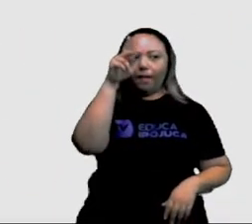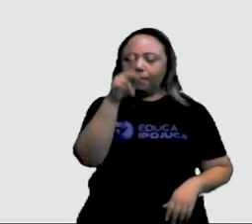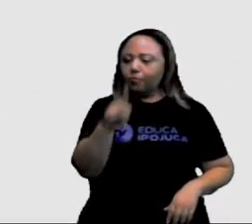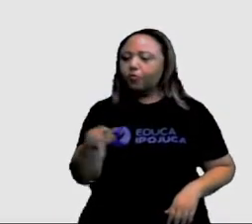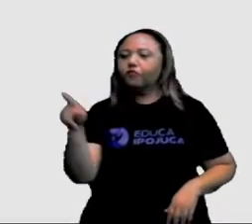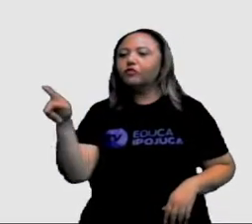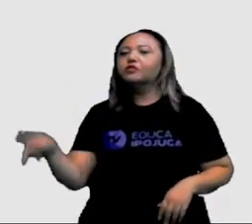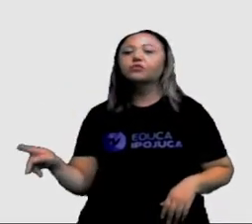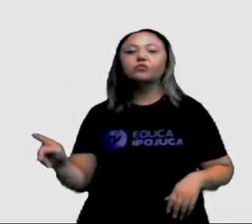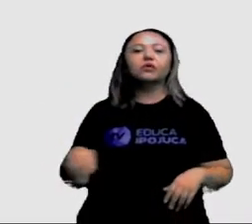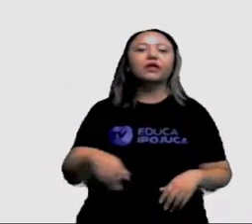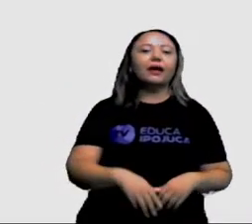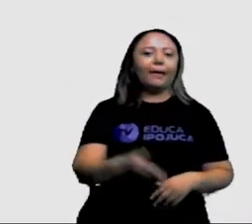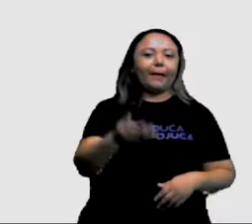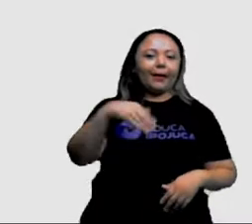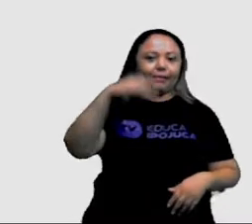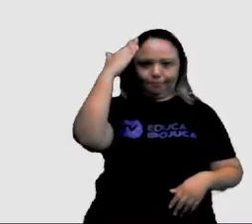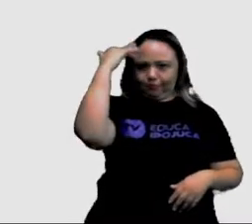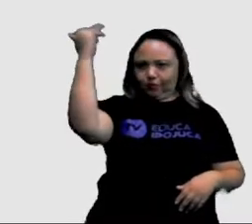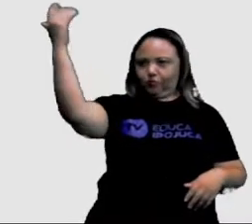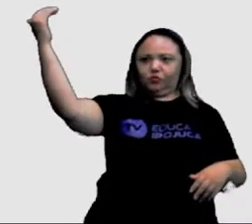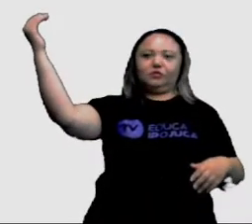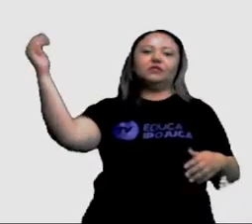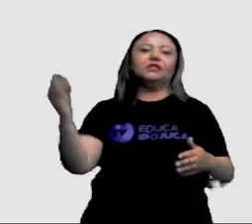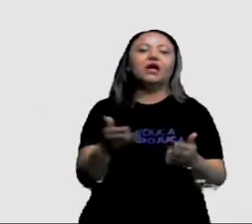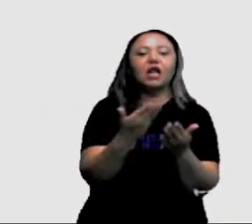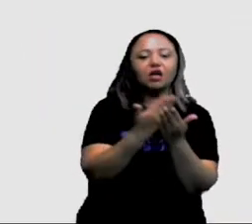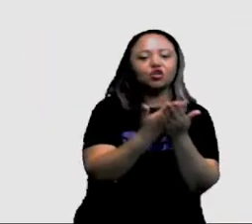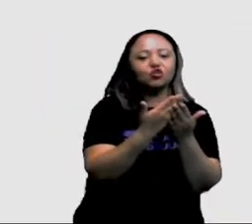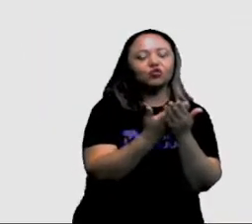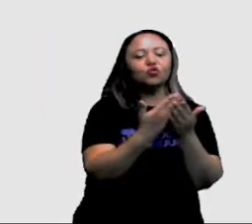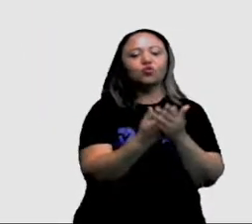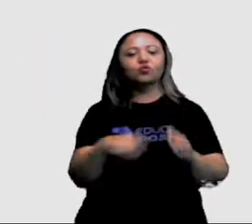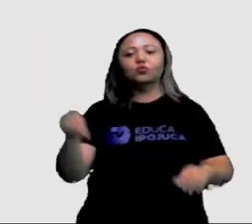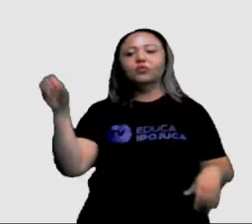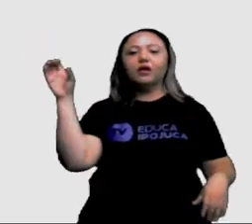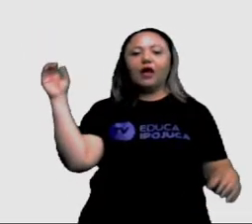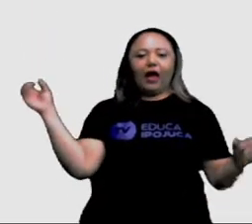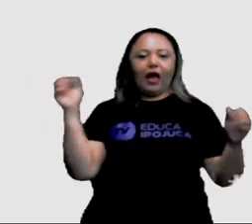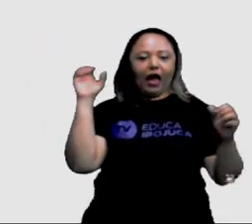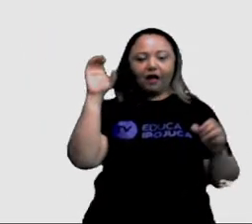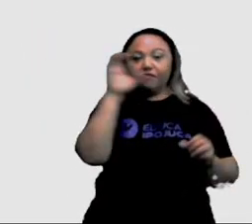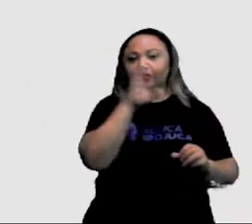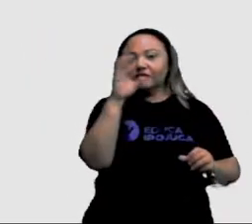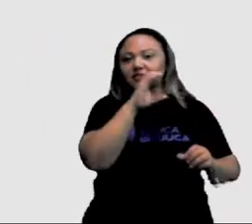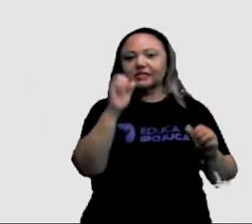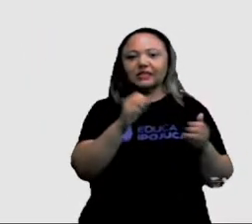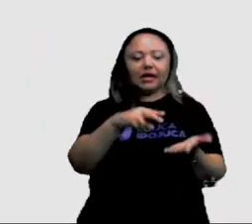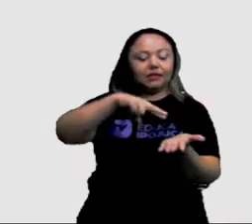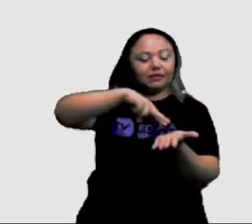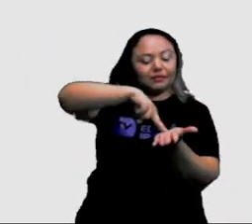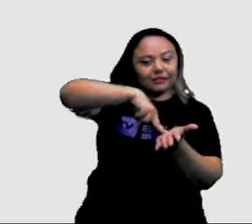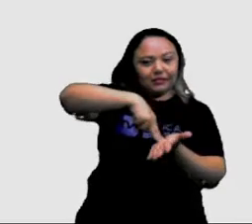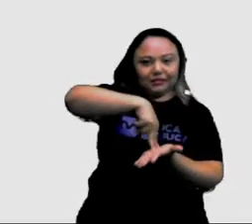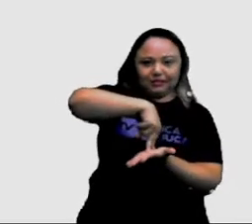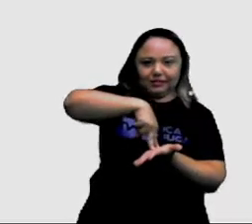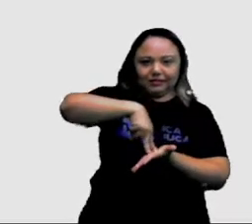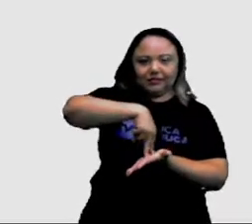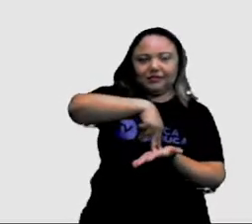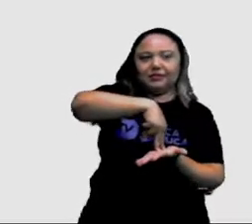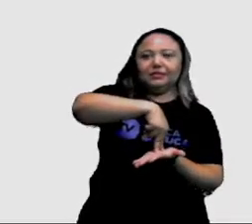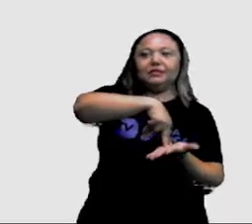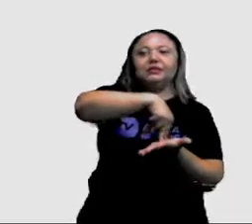seus estudos. Ela vai trazer algumas como velocidade, resistência, essa resistência é